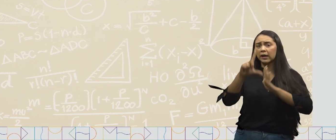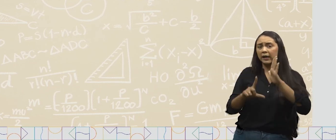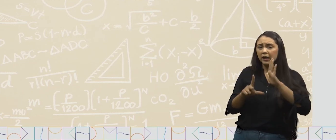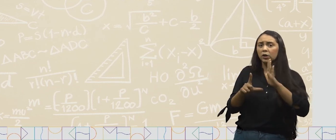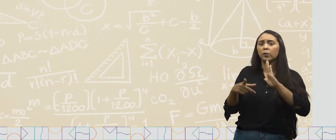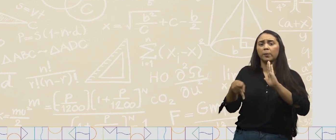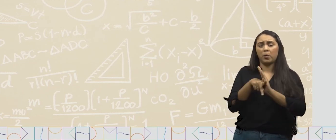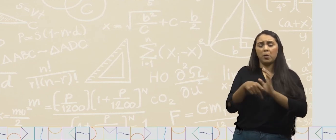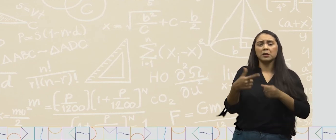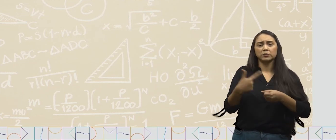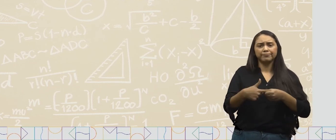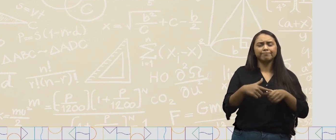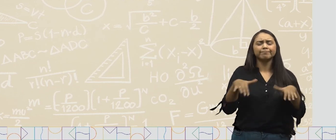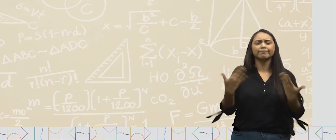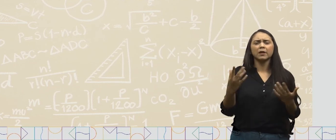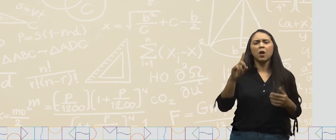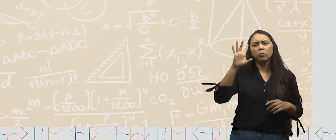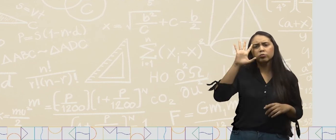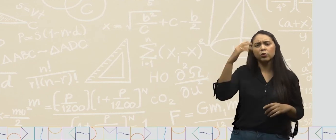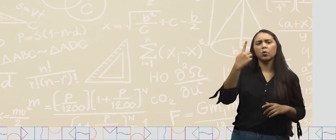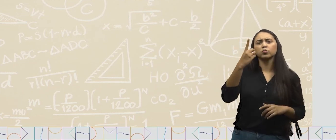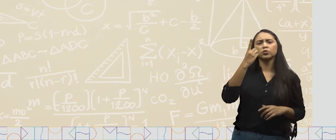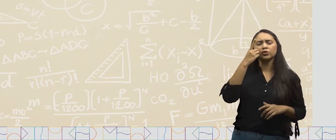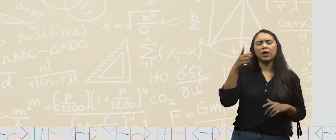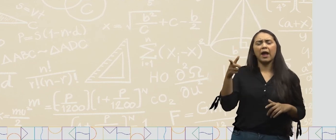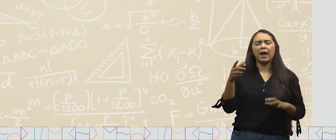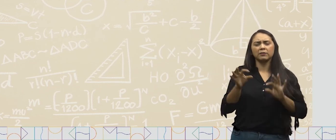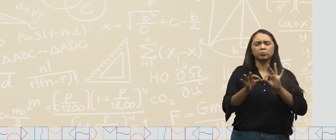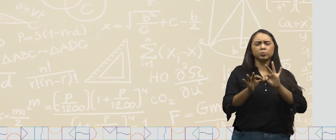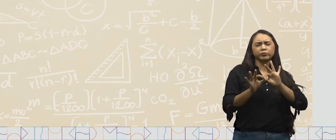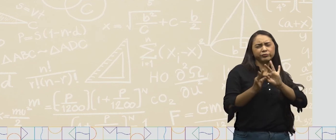rodados. Aí, um certo dia, ele percorreu